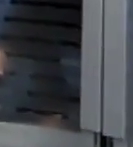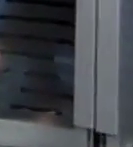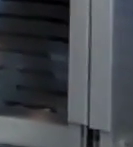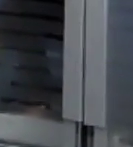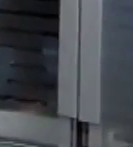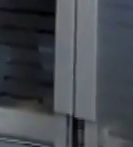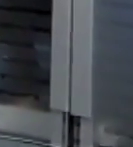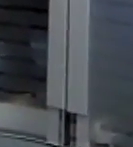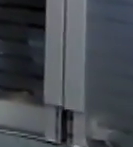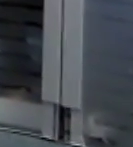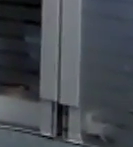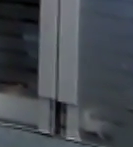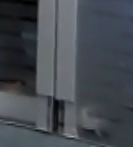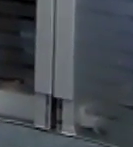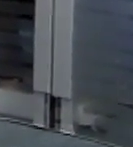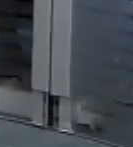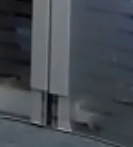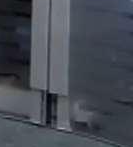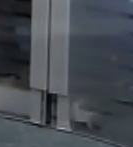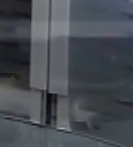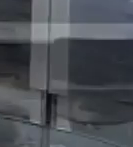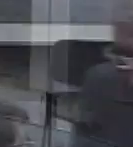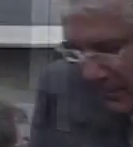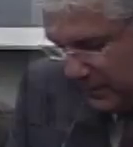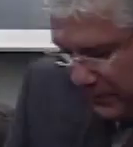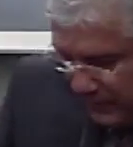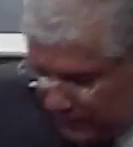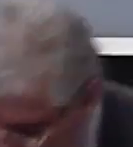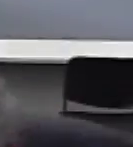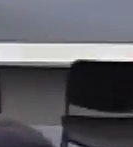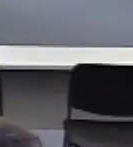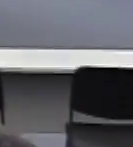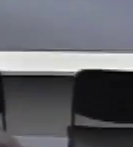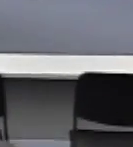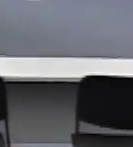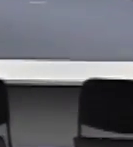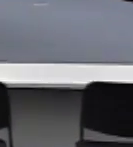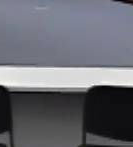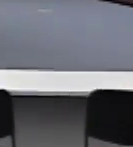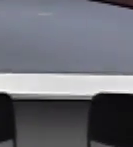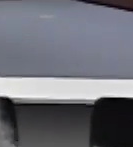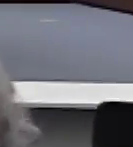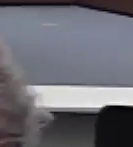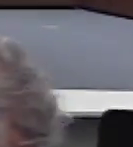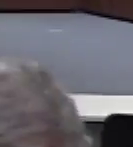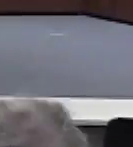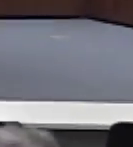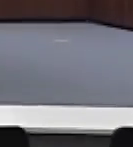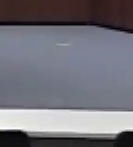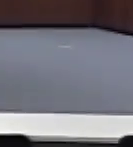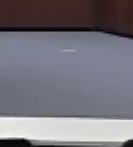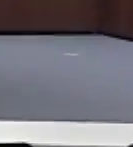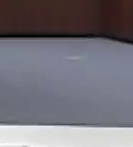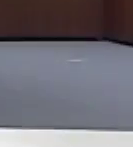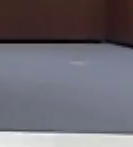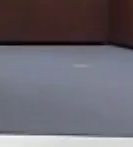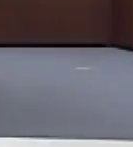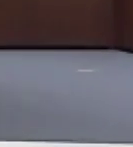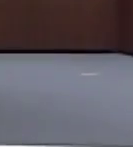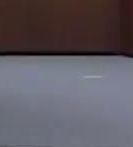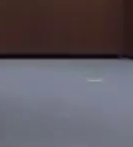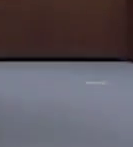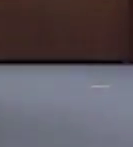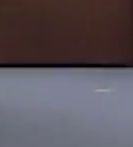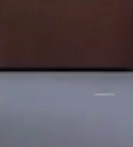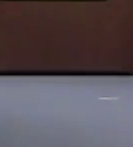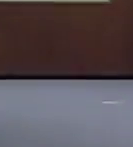Você já está começando. Vamos ao som do auditório da primeira turma. Firmar, a pedido da União, a constitucionalidade